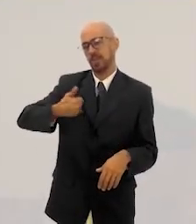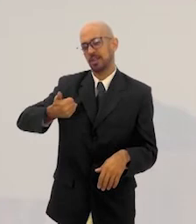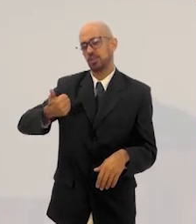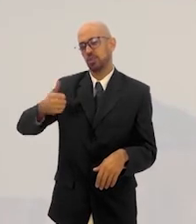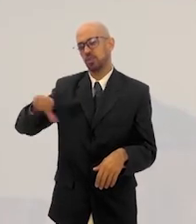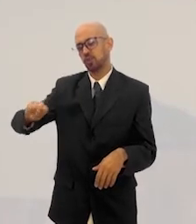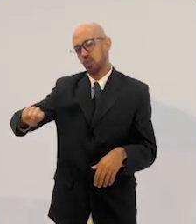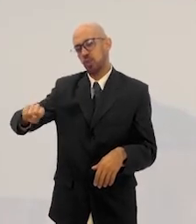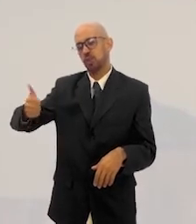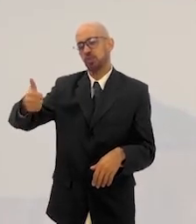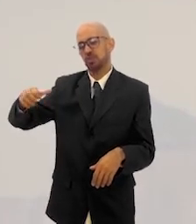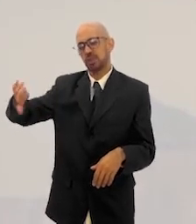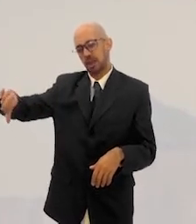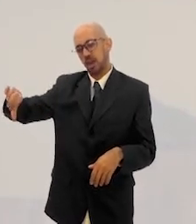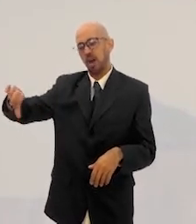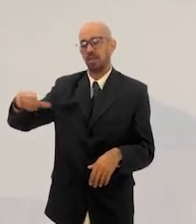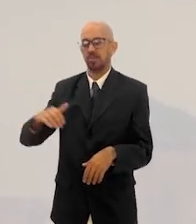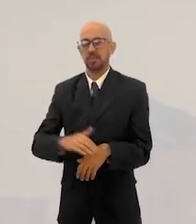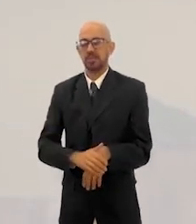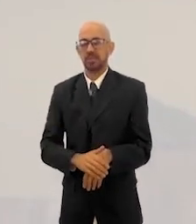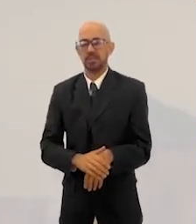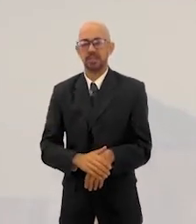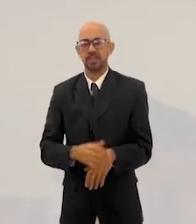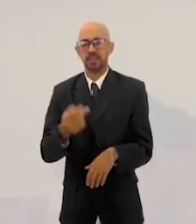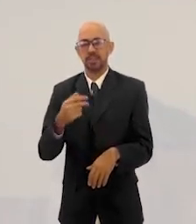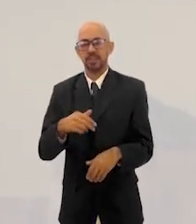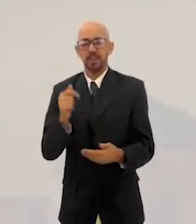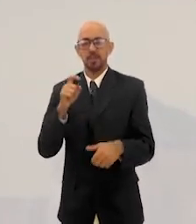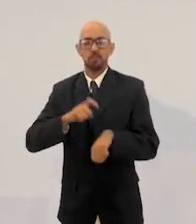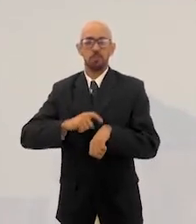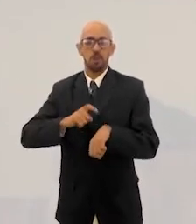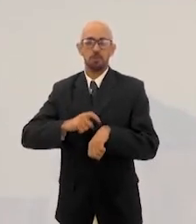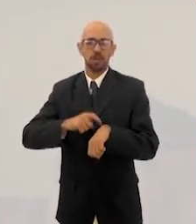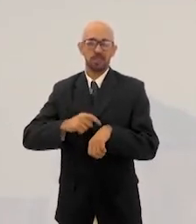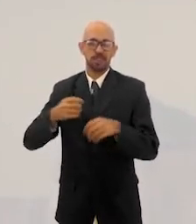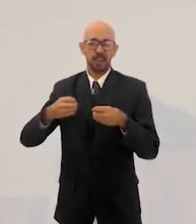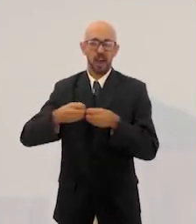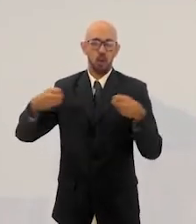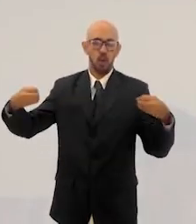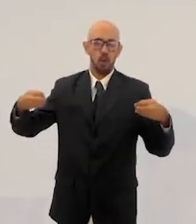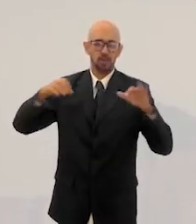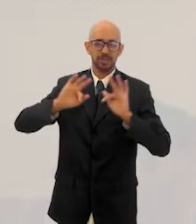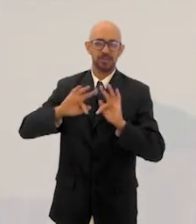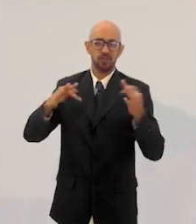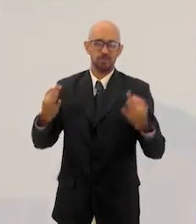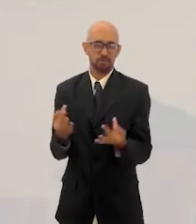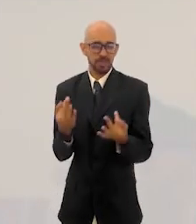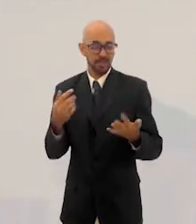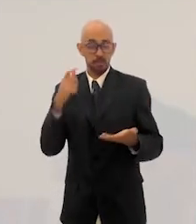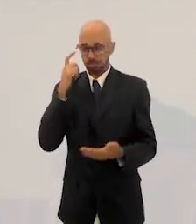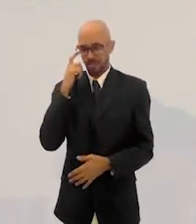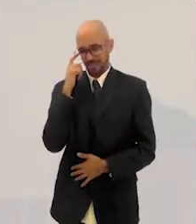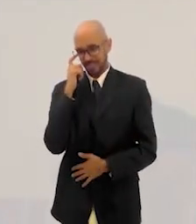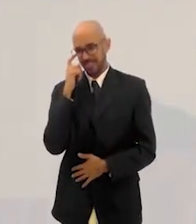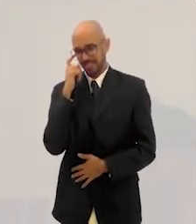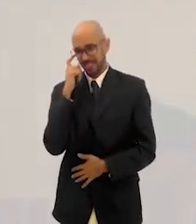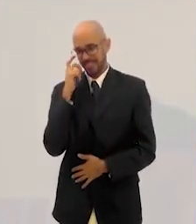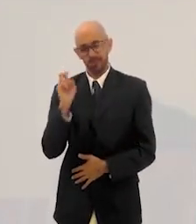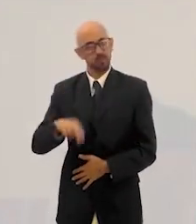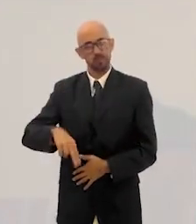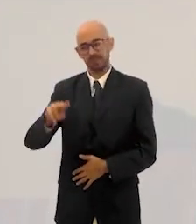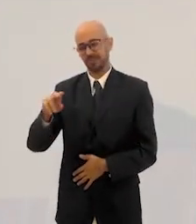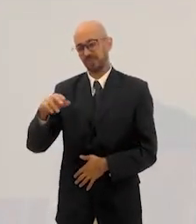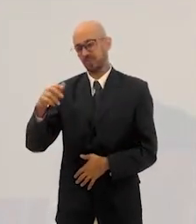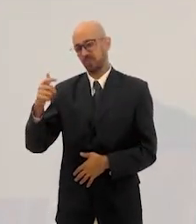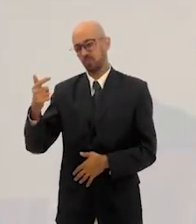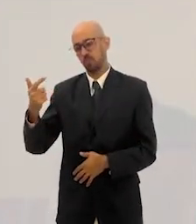anos, 19, né? E é o momento que você vai para um local longe da família. Olha, que loucura! Longe da família, não tem ninguém para